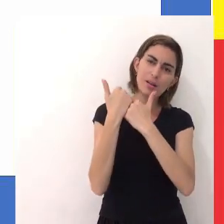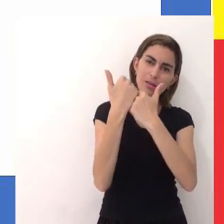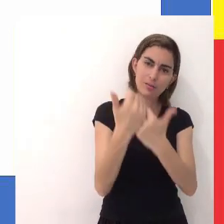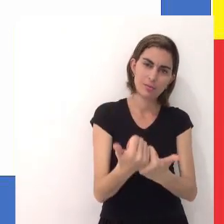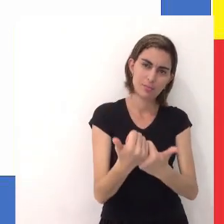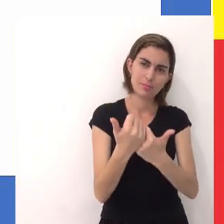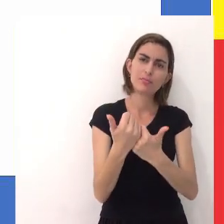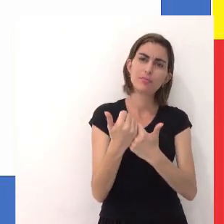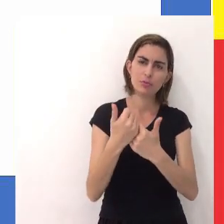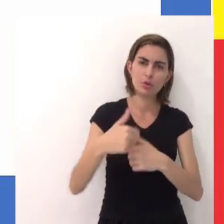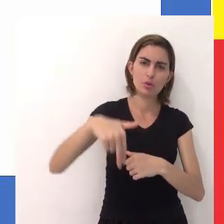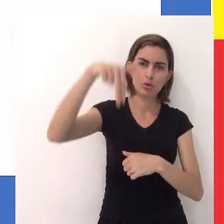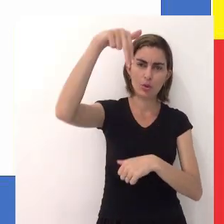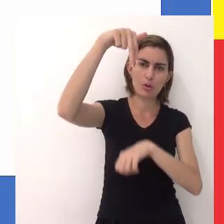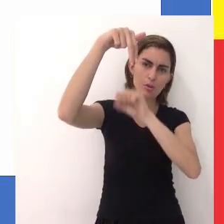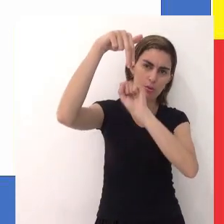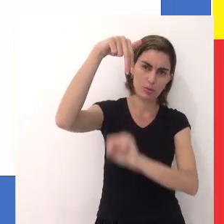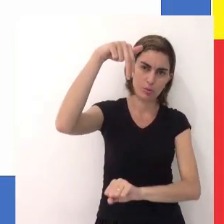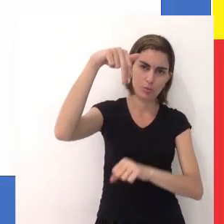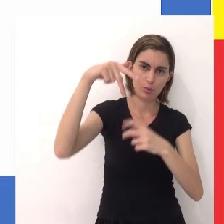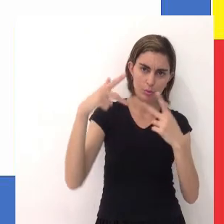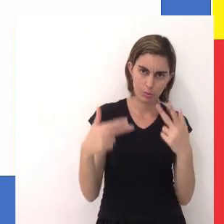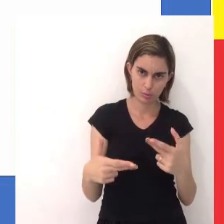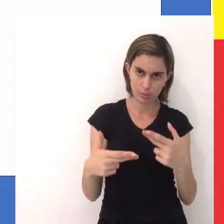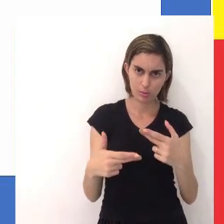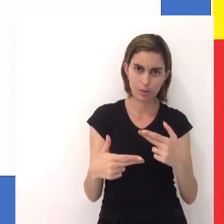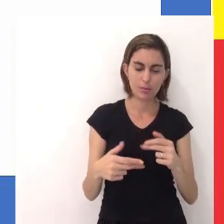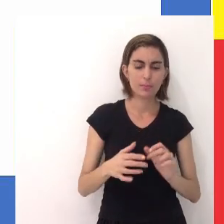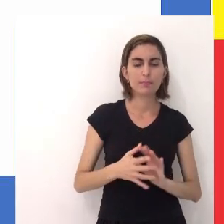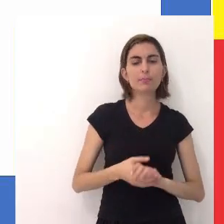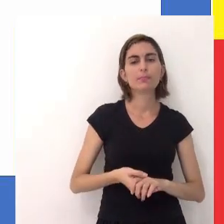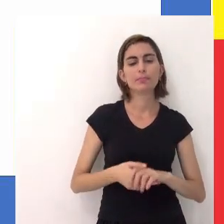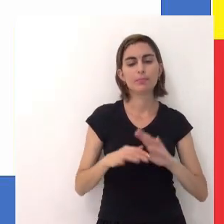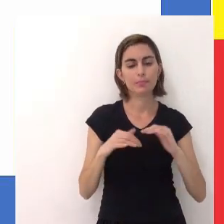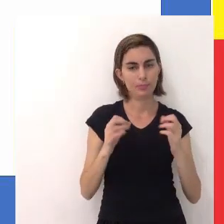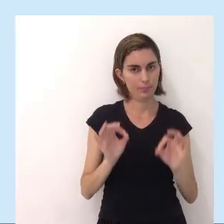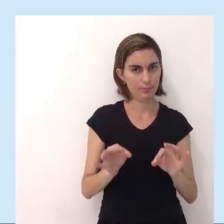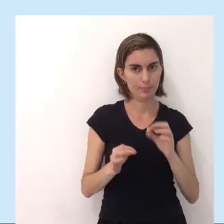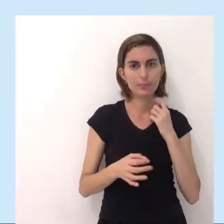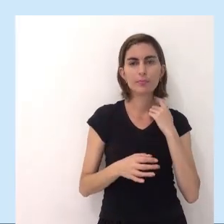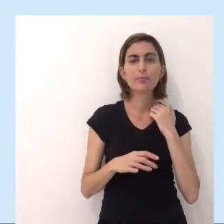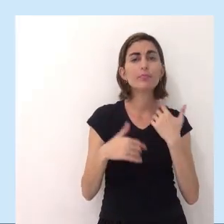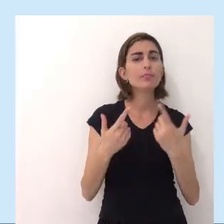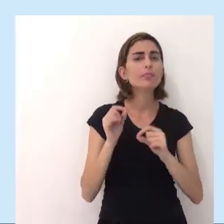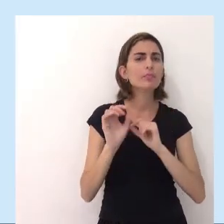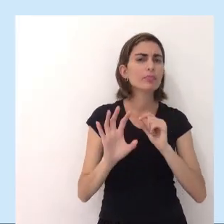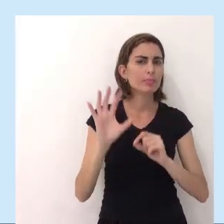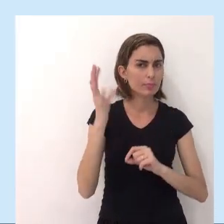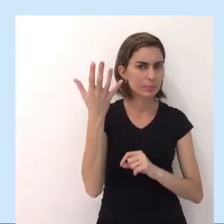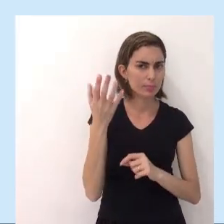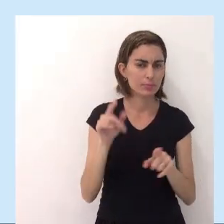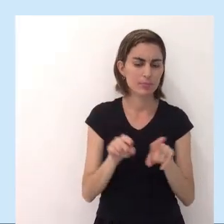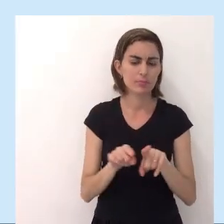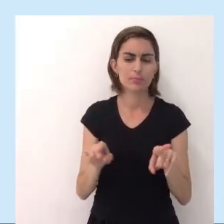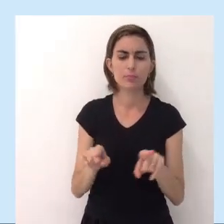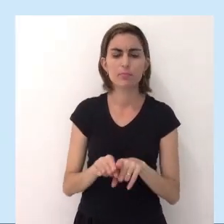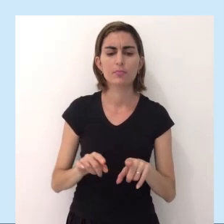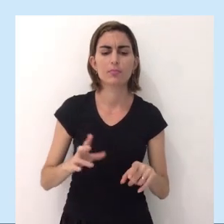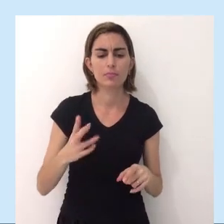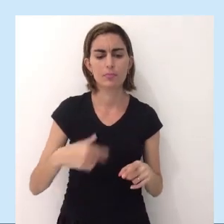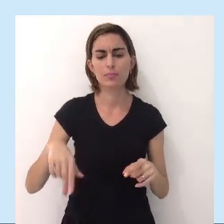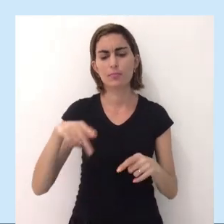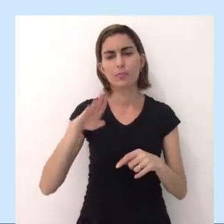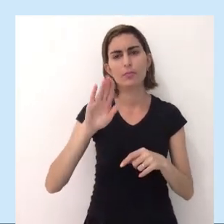bem esses países do norte e sul, ok? Na unipolaridade, certo, gente? Um fato também que acontece